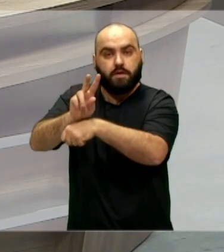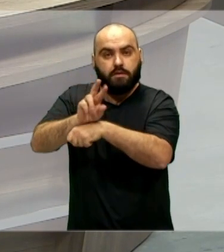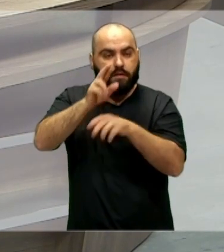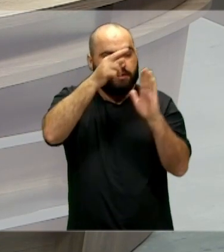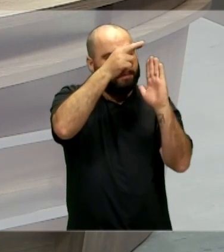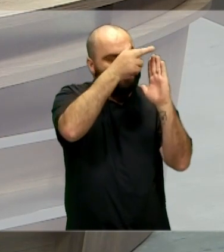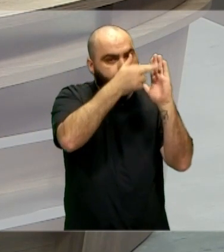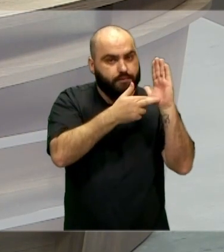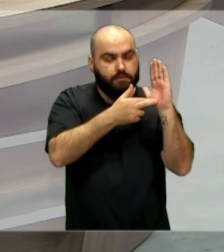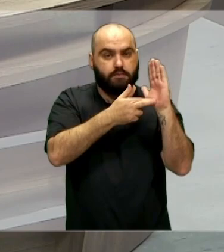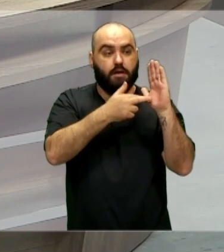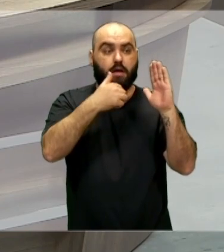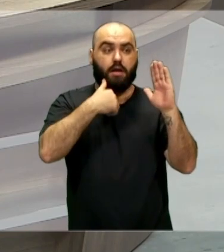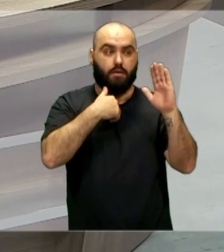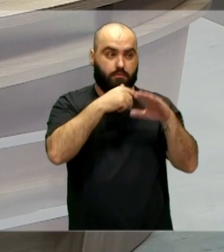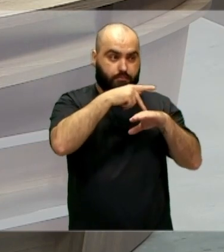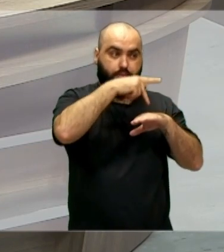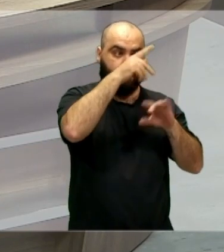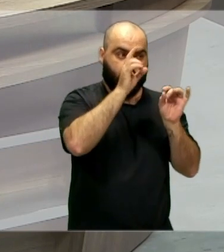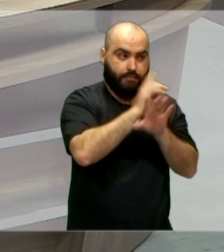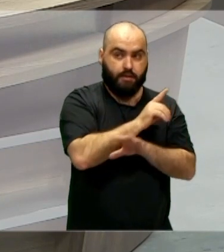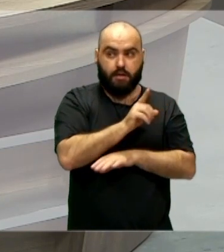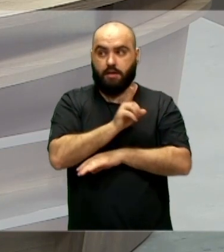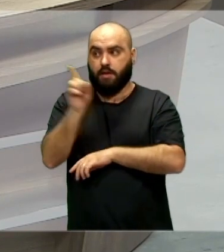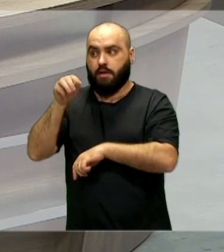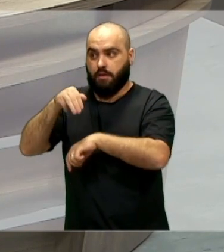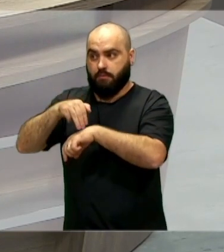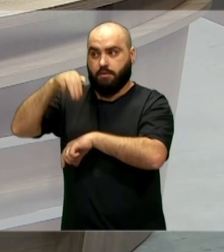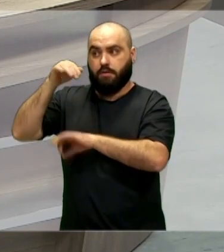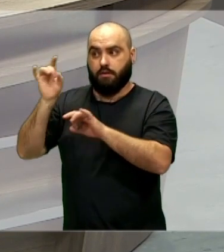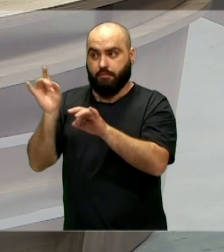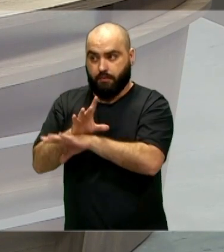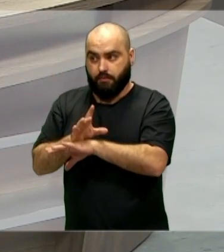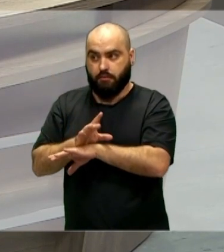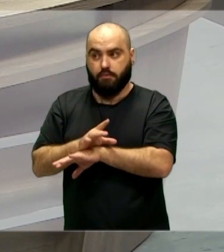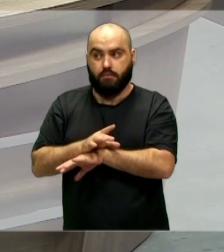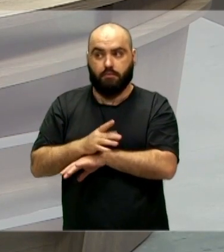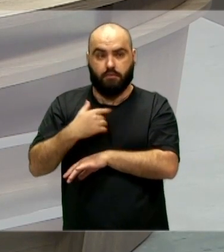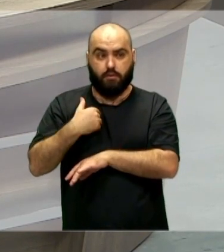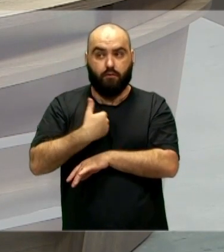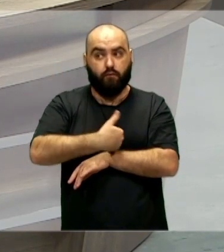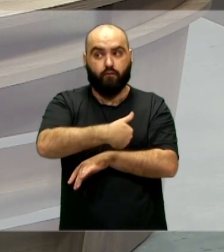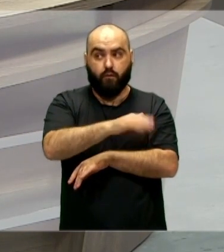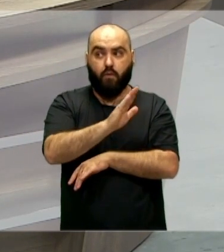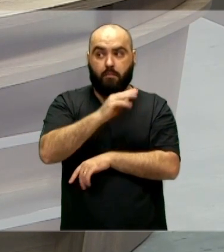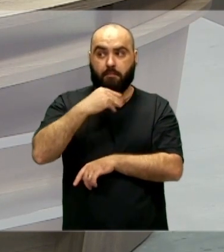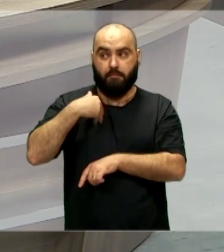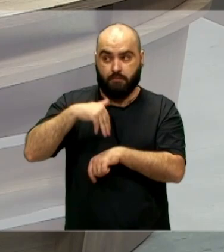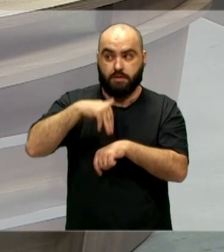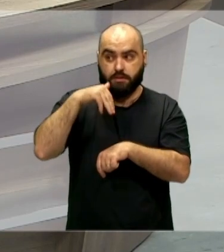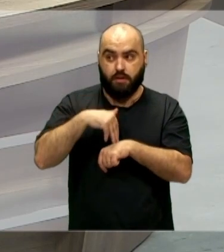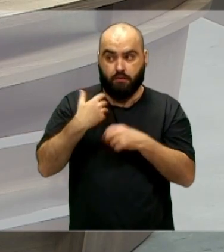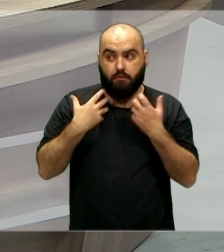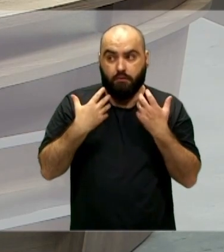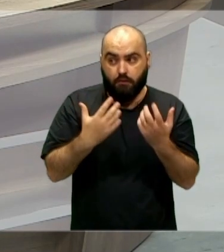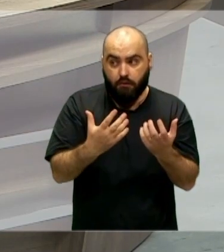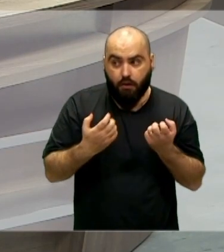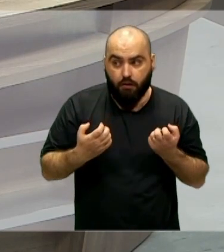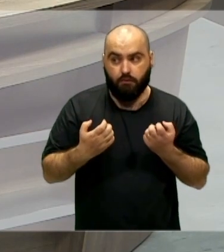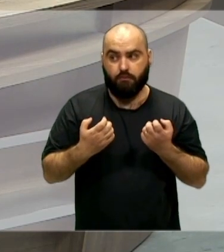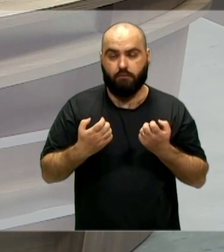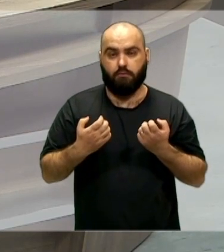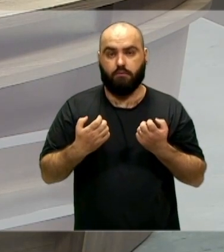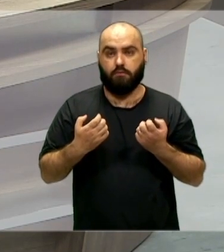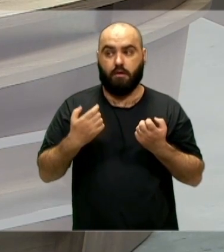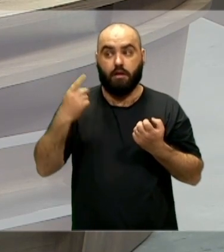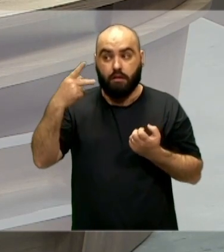ele terminou o mestrado. Eu falei, Pablo, eu preciso entrar também no mestrado, vou fazer prova. Eu entrei na prova do mestrado com a ideia de colocar esse